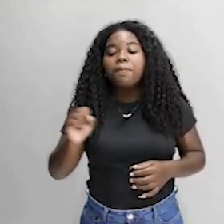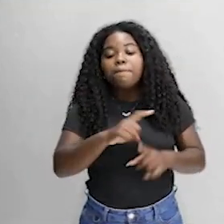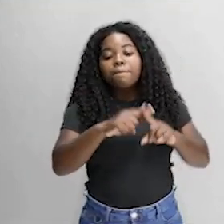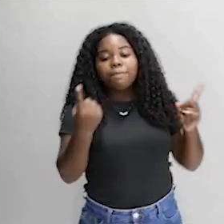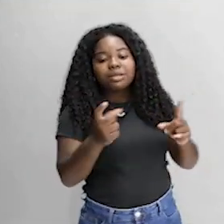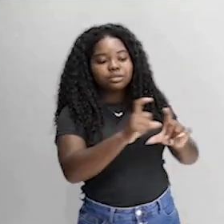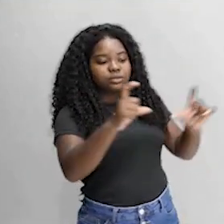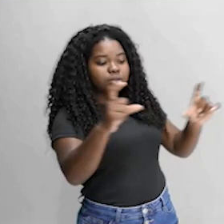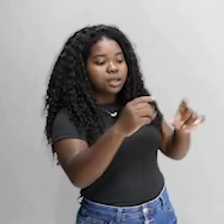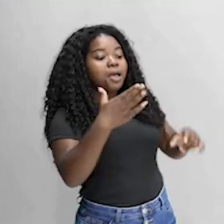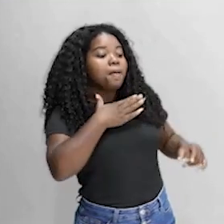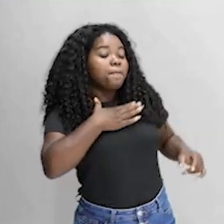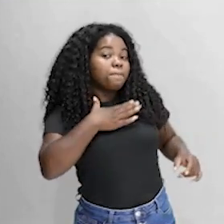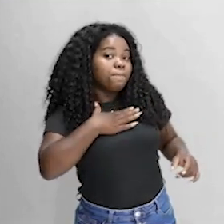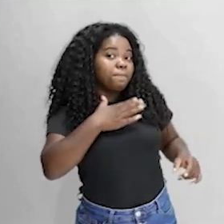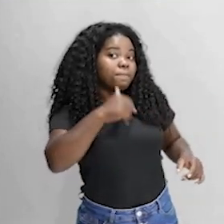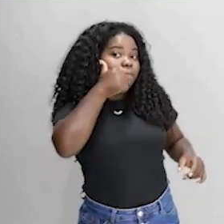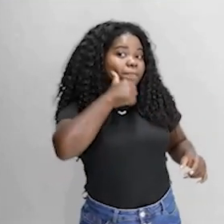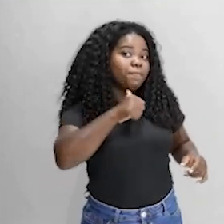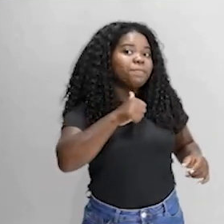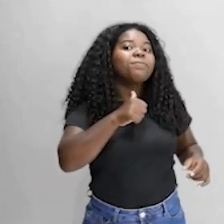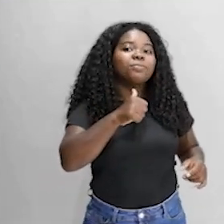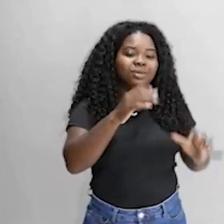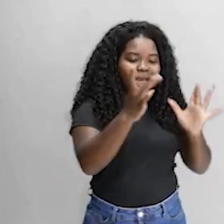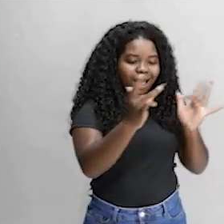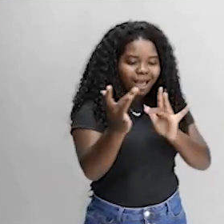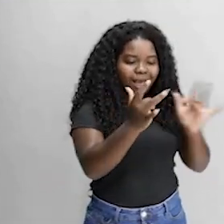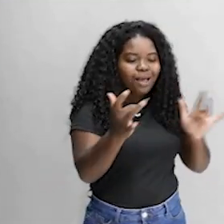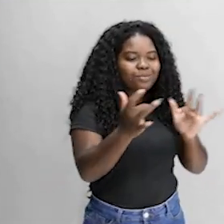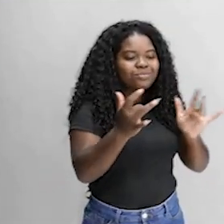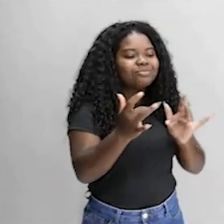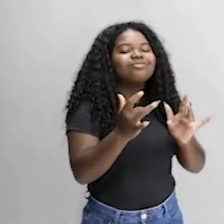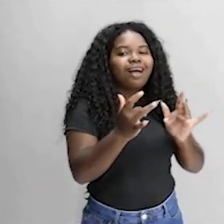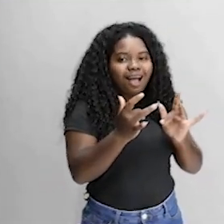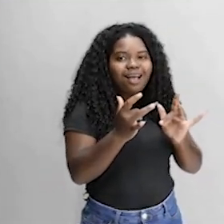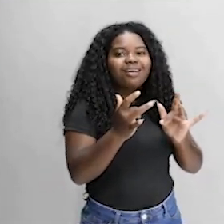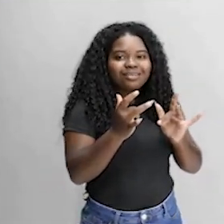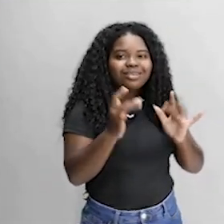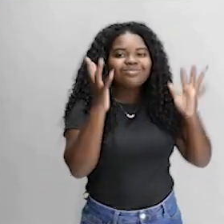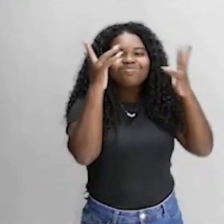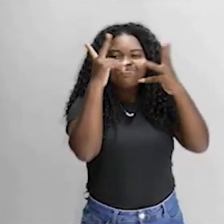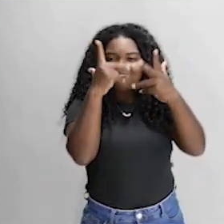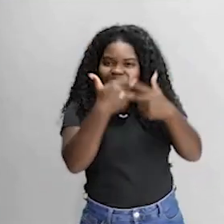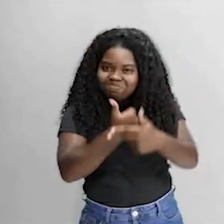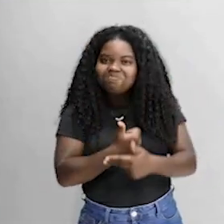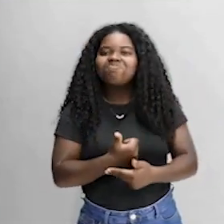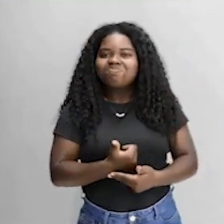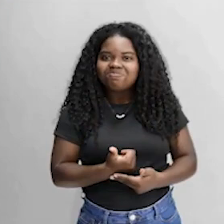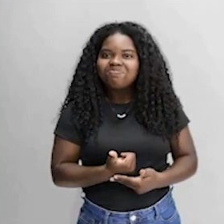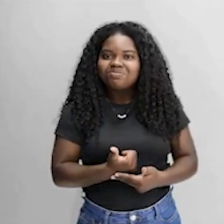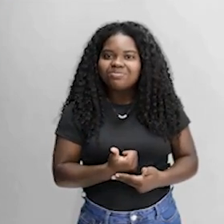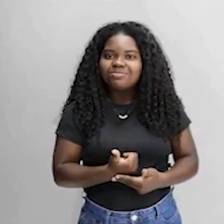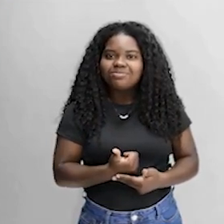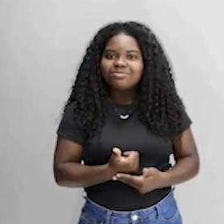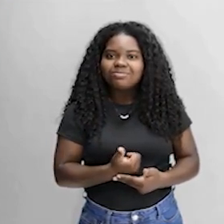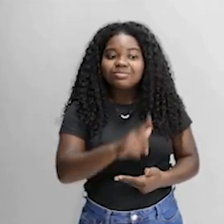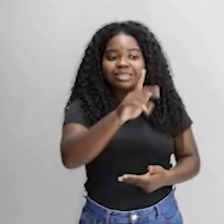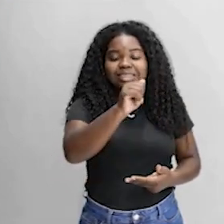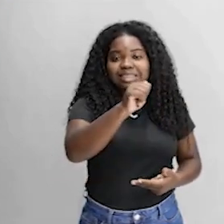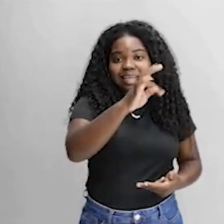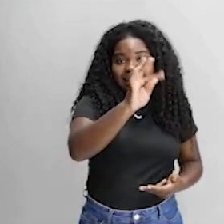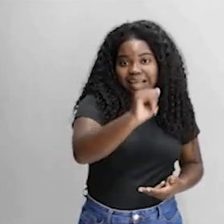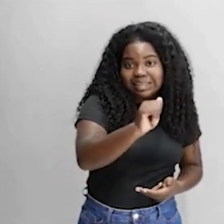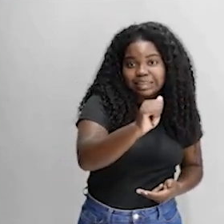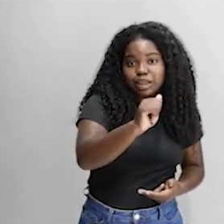tenho 4 termos, porque eu peguei o termo gata e coloquei num outro sentido.